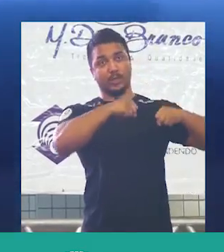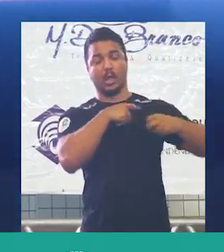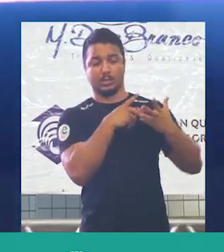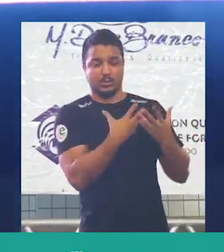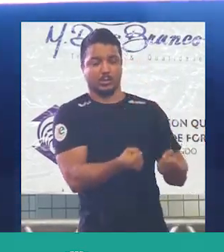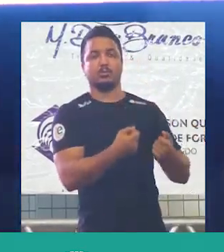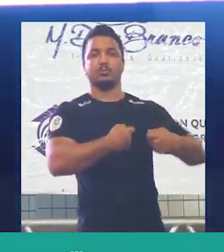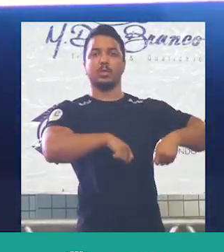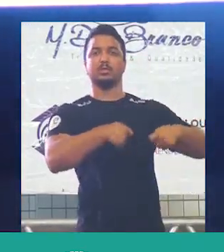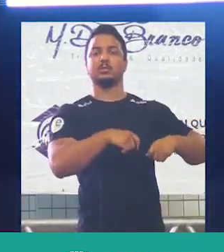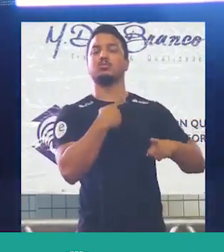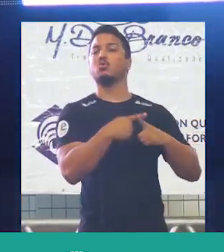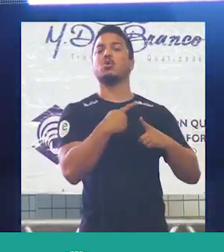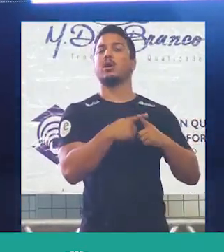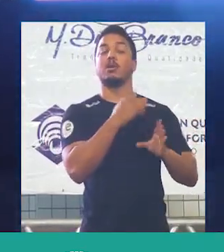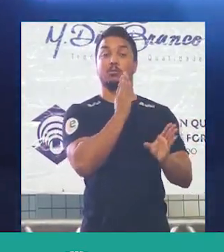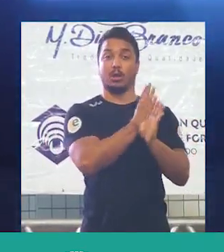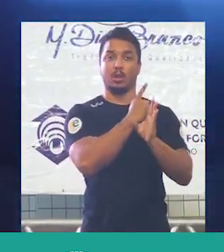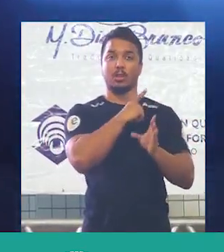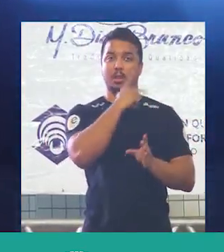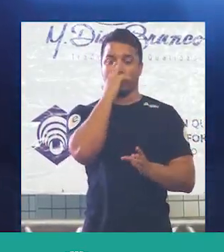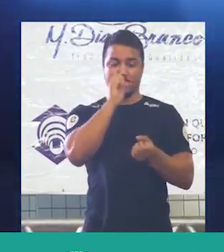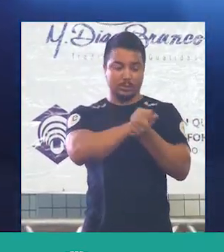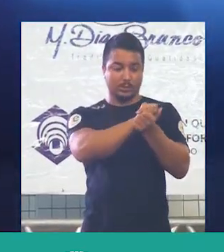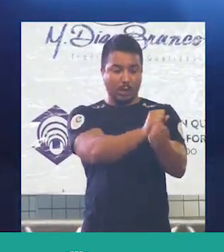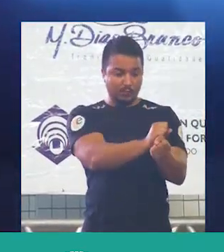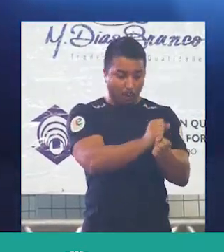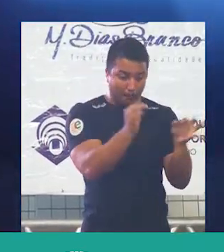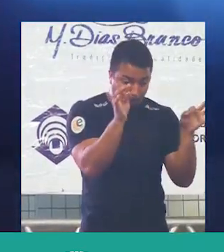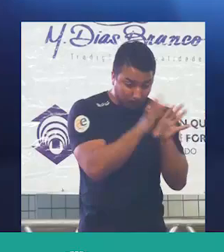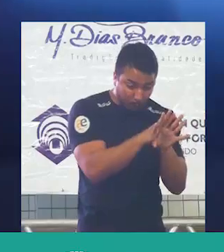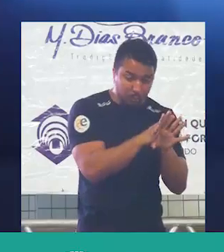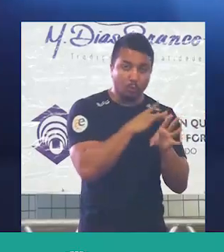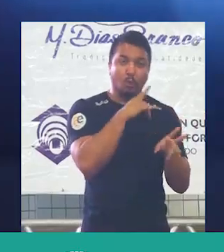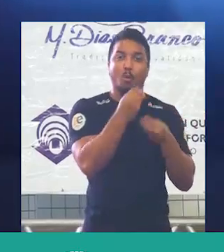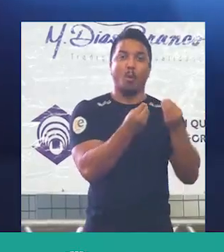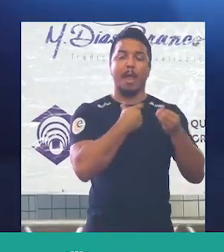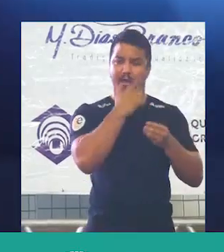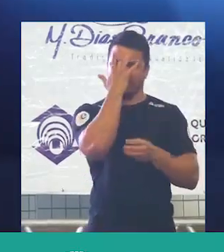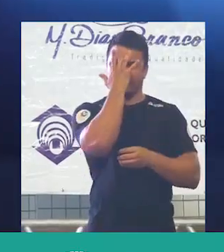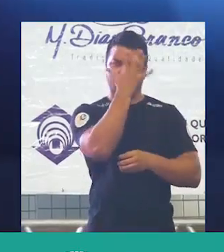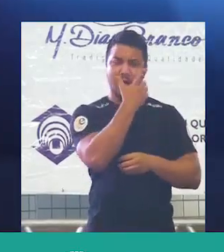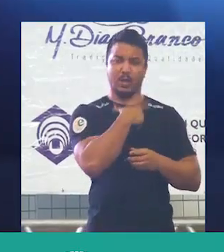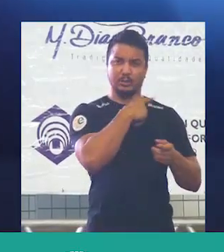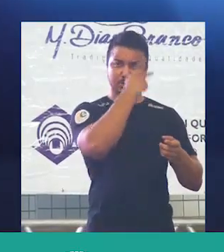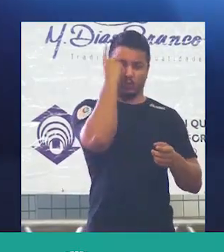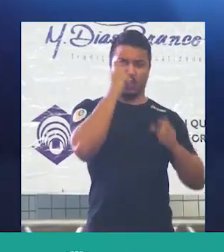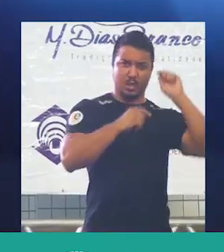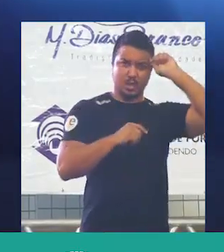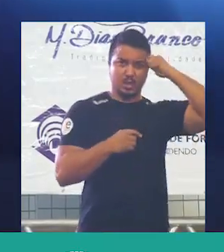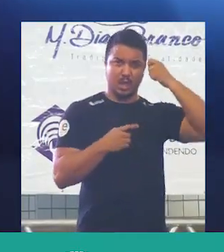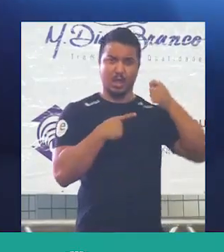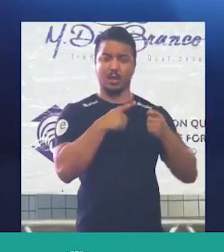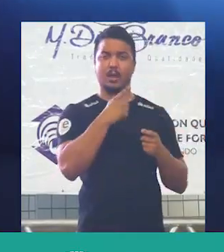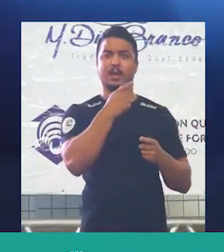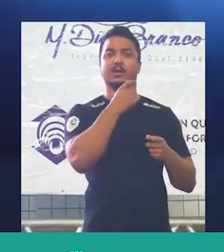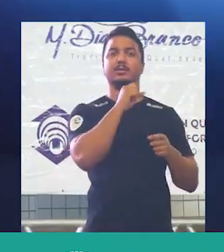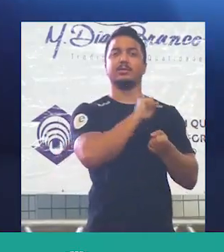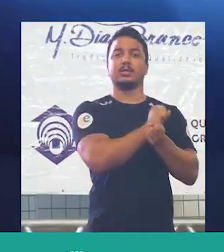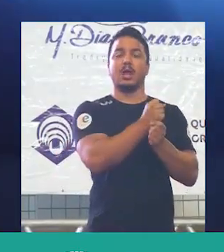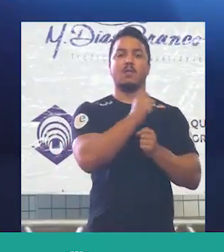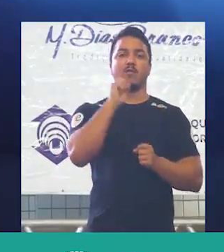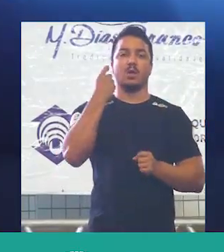negar que mesmo após a escravidão, não foi atribuído aos negros, aos